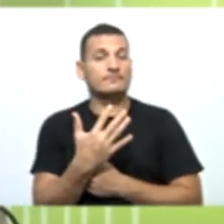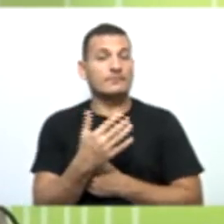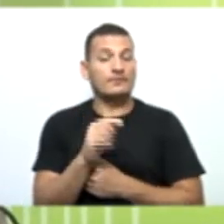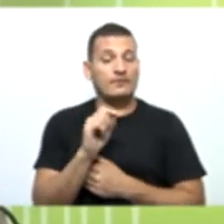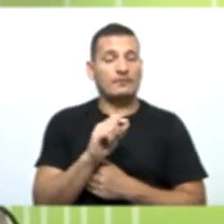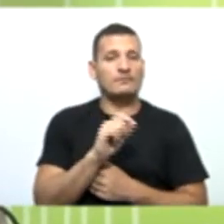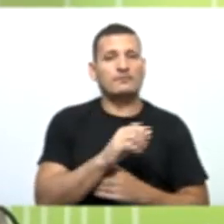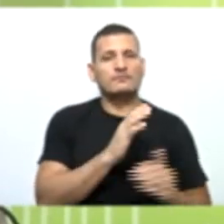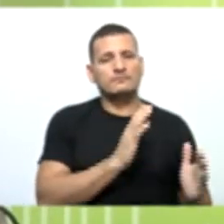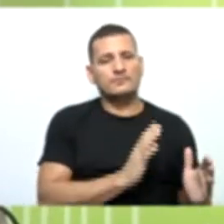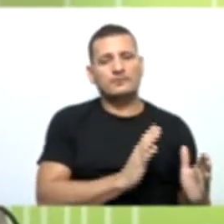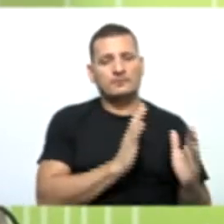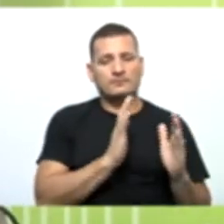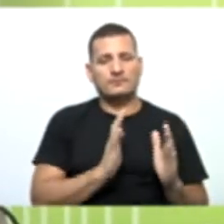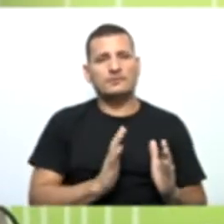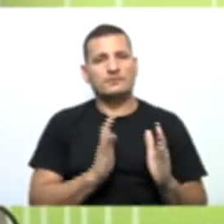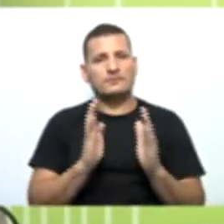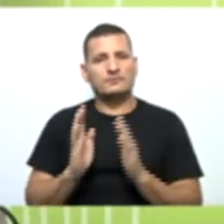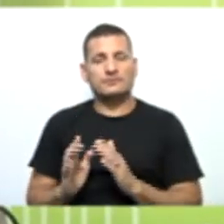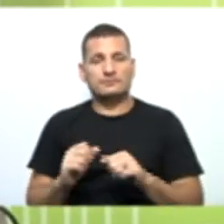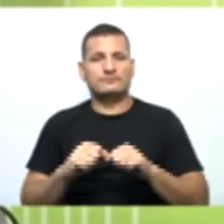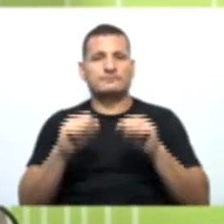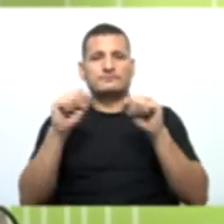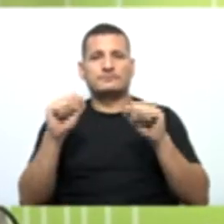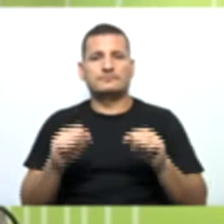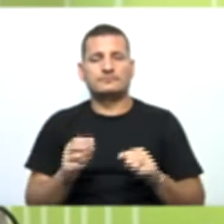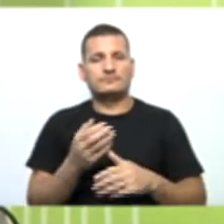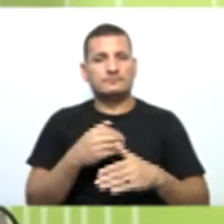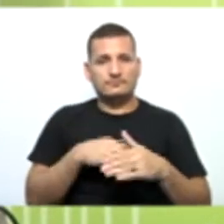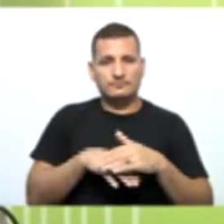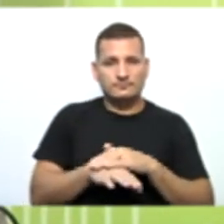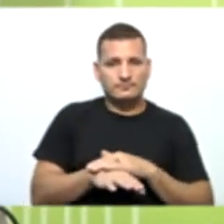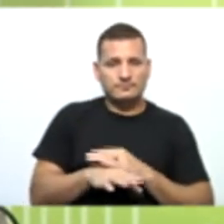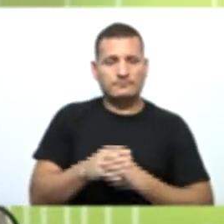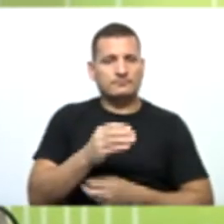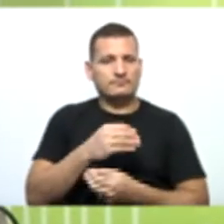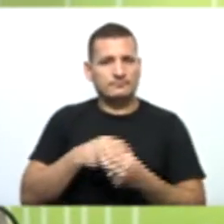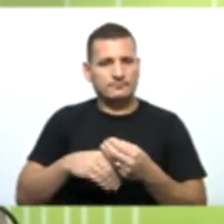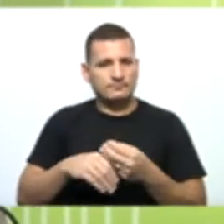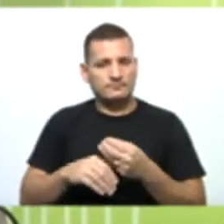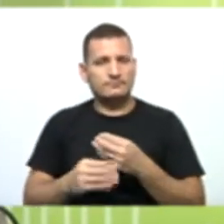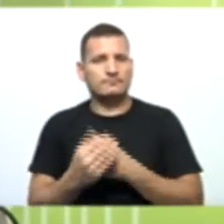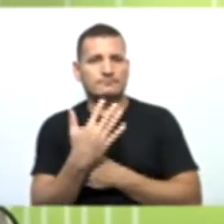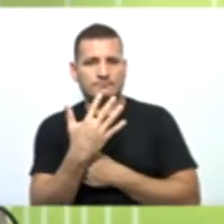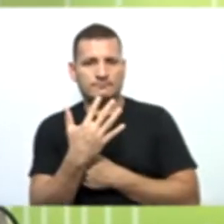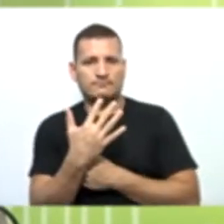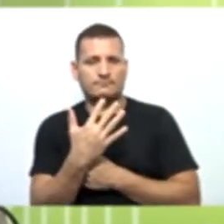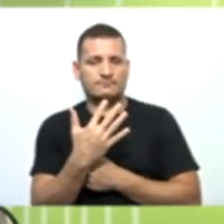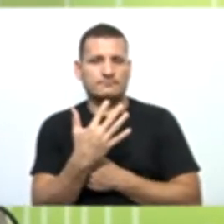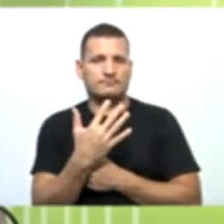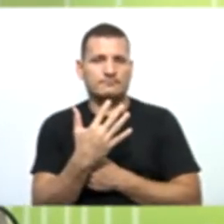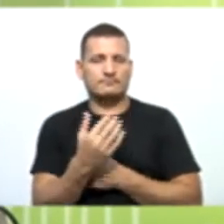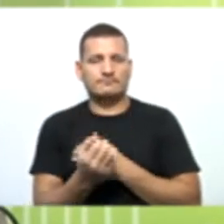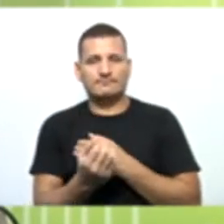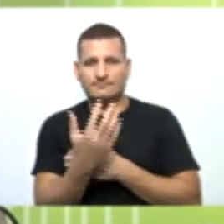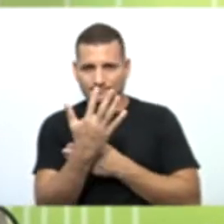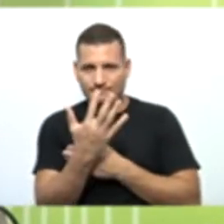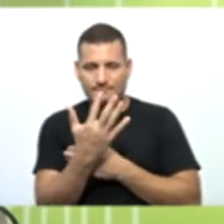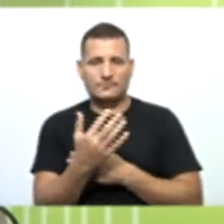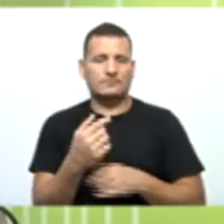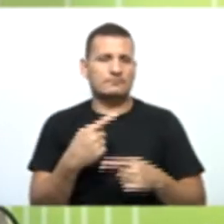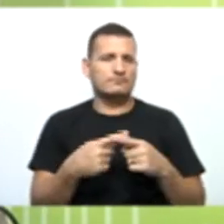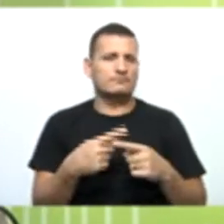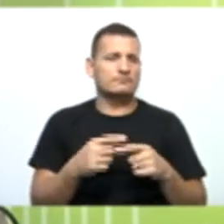fase de um sistema. Como assim, Aloysio? Entrada, processamento e saída. Primeiro, veja bem, um sistema para ele